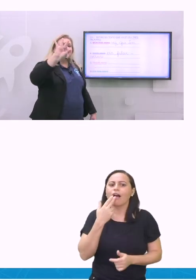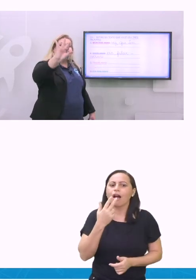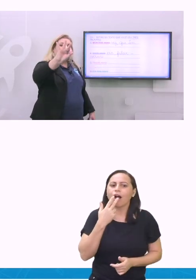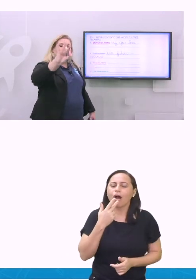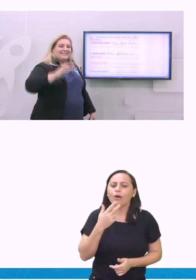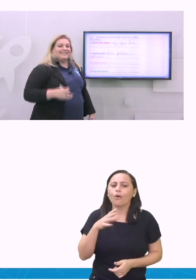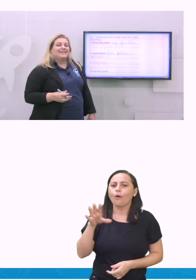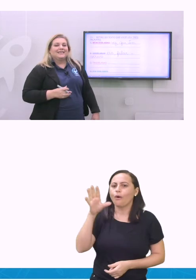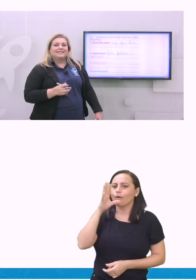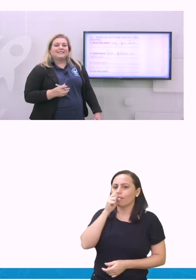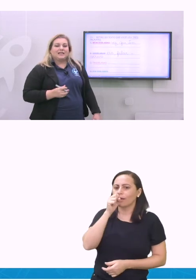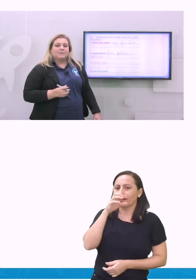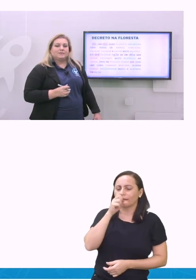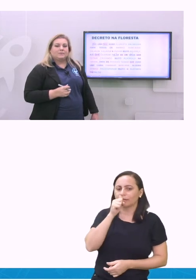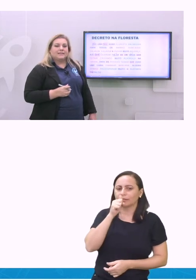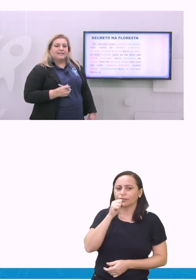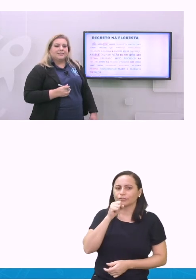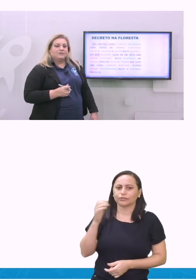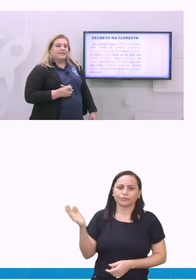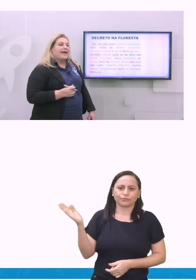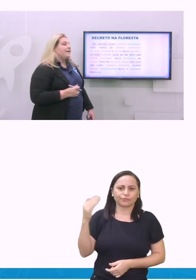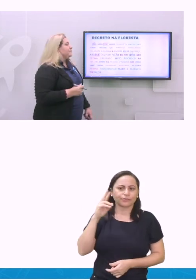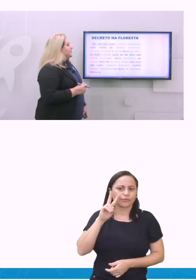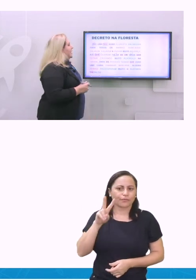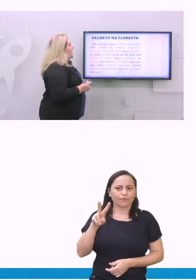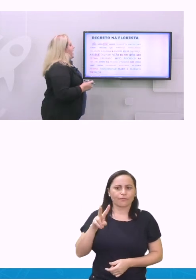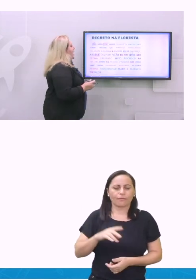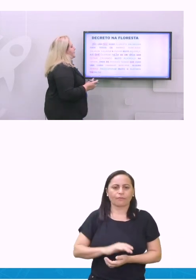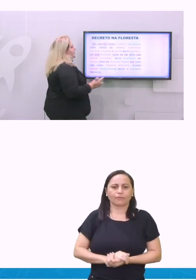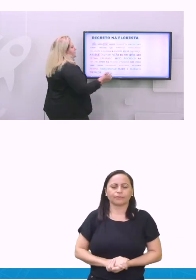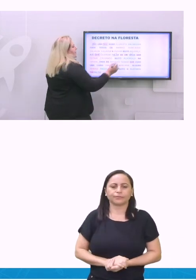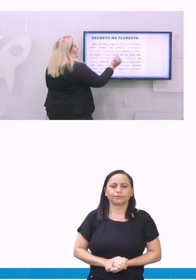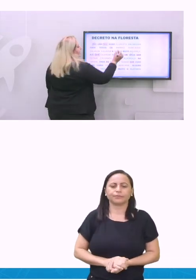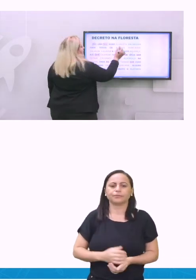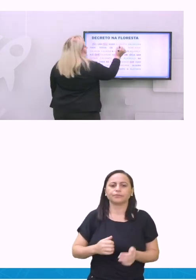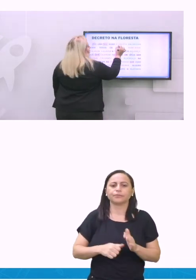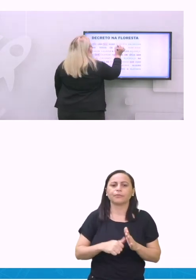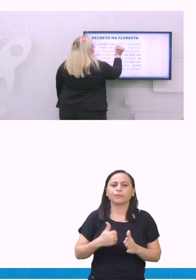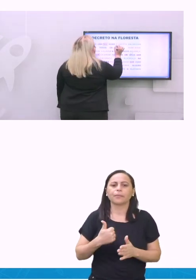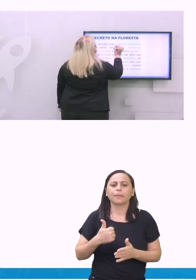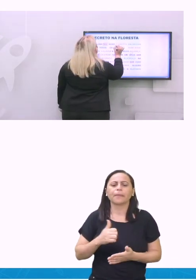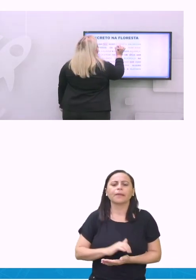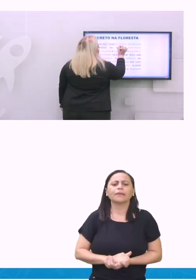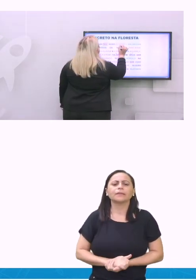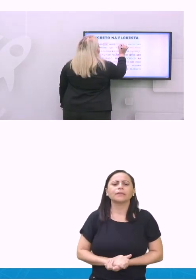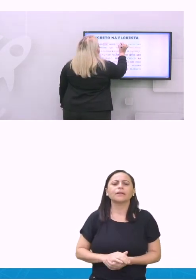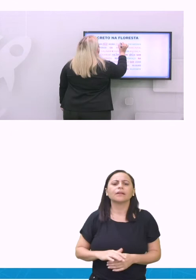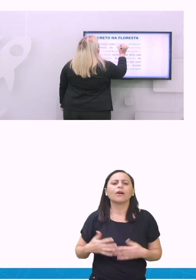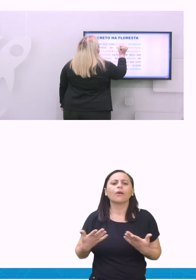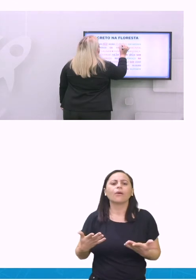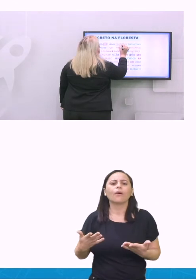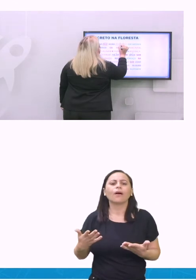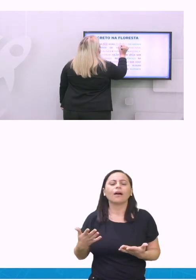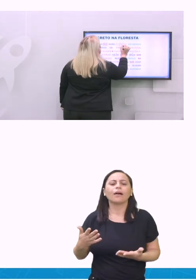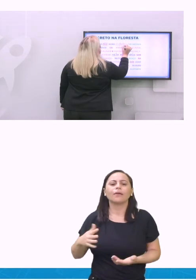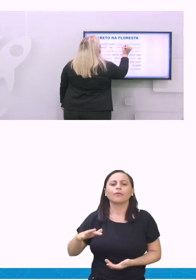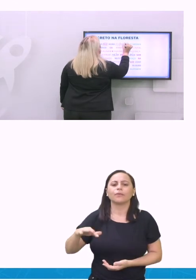com 3 sílabas. Vamos lá identificar? A primeira aqui, ó.